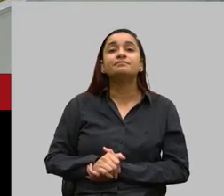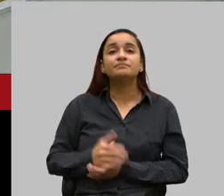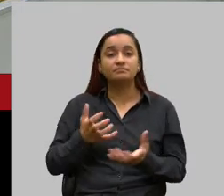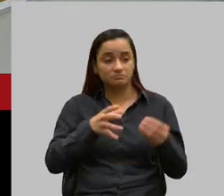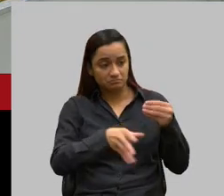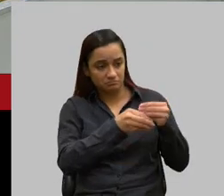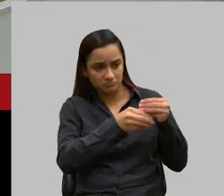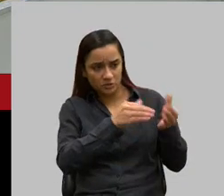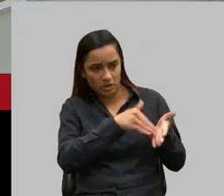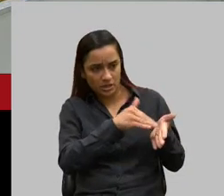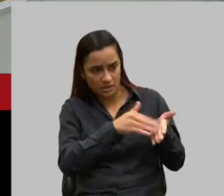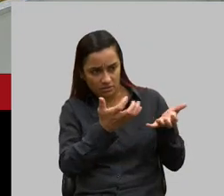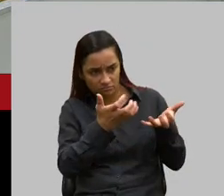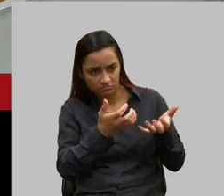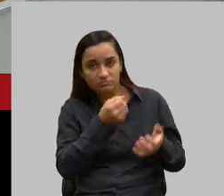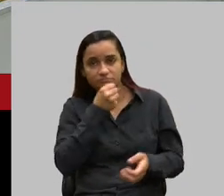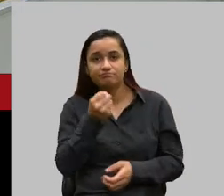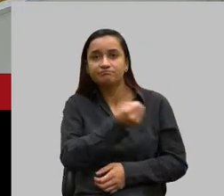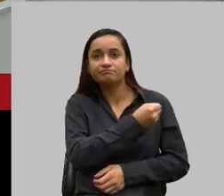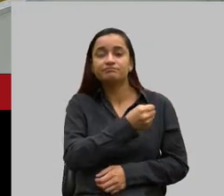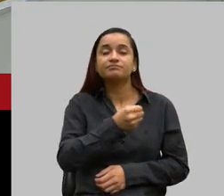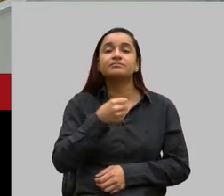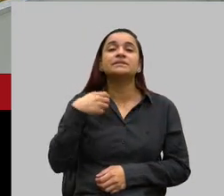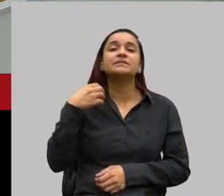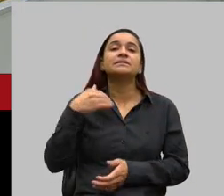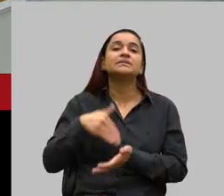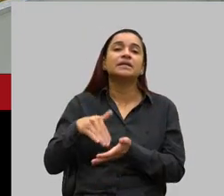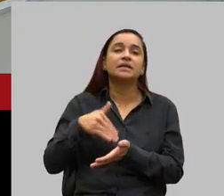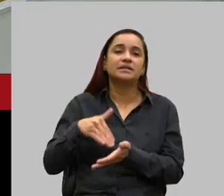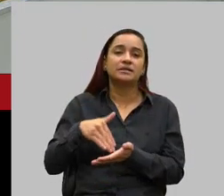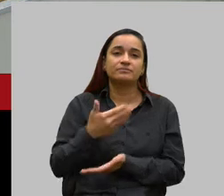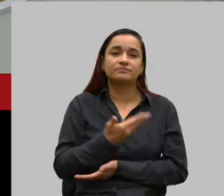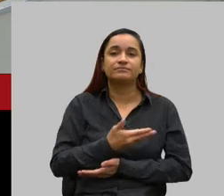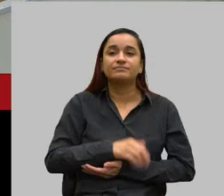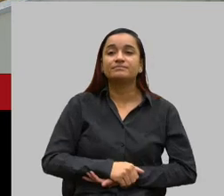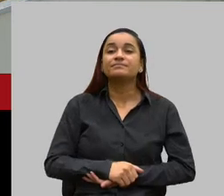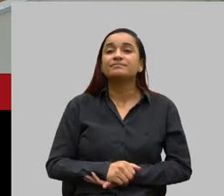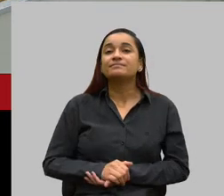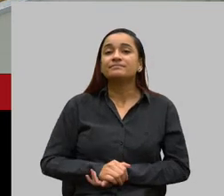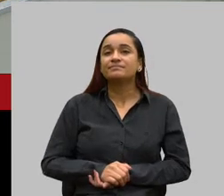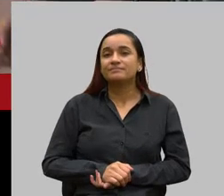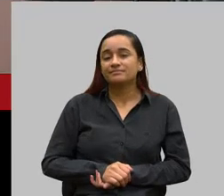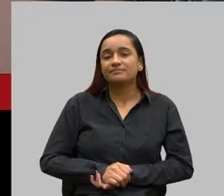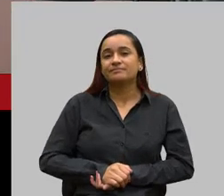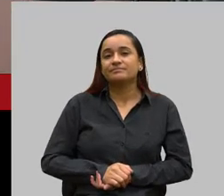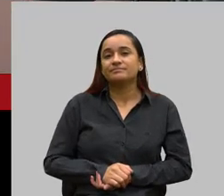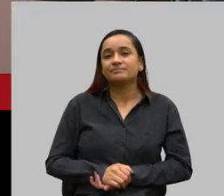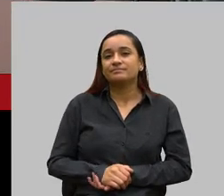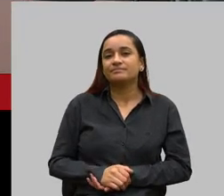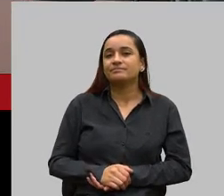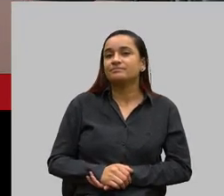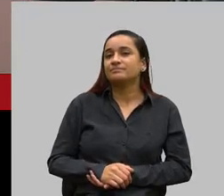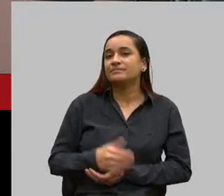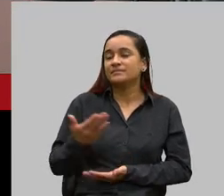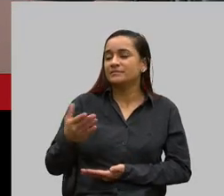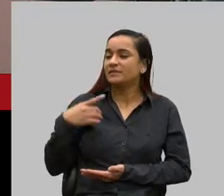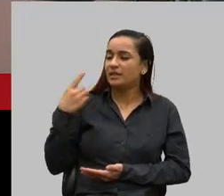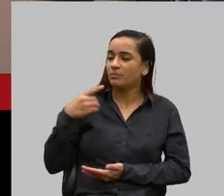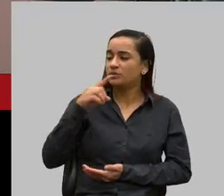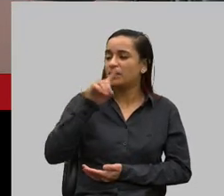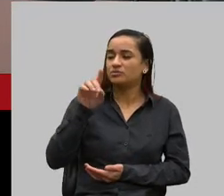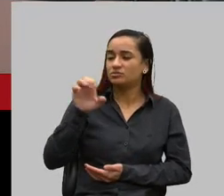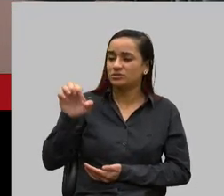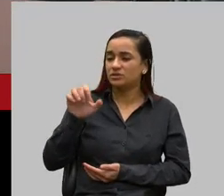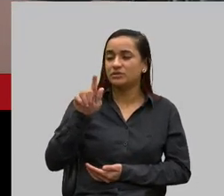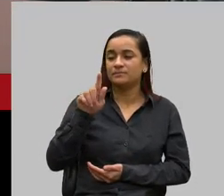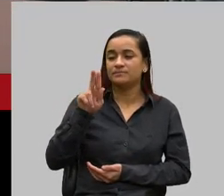secretário com a palavra do secretário bará rapidamente aqui Zé Deputado Zé Guilherme dizer que